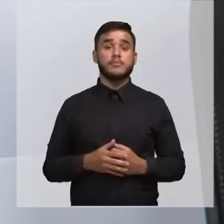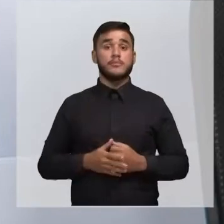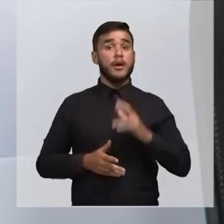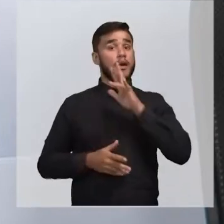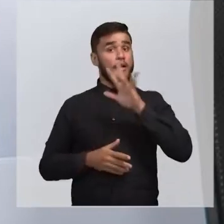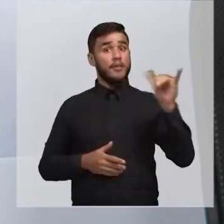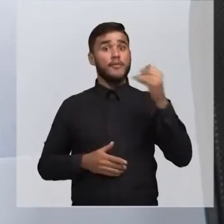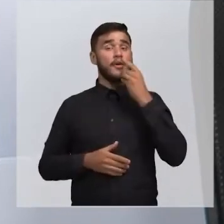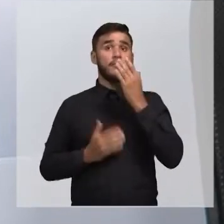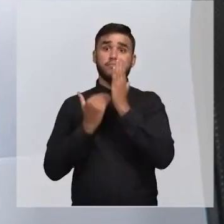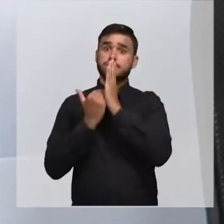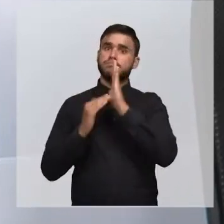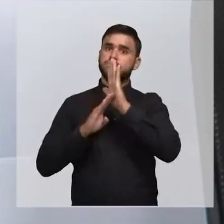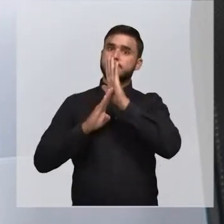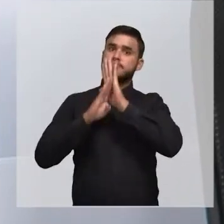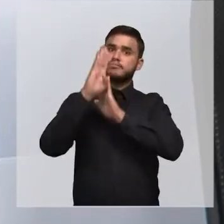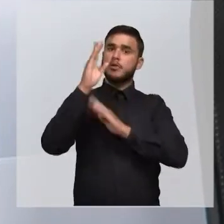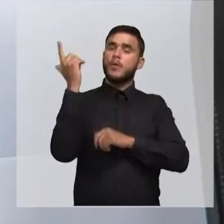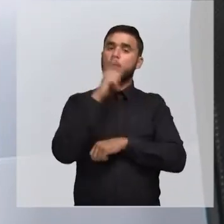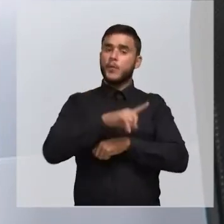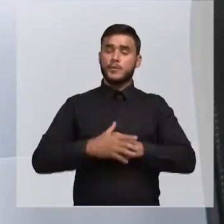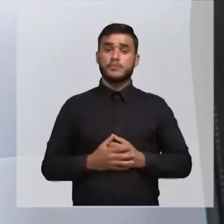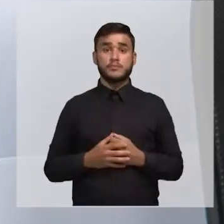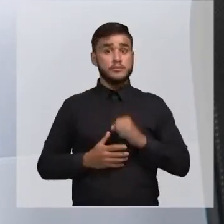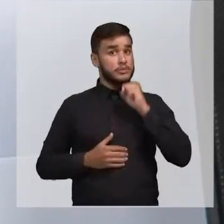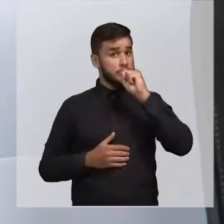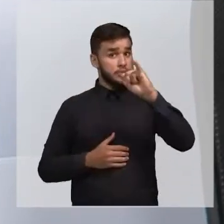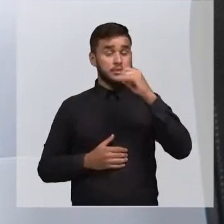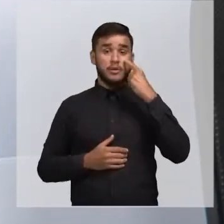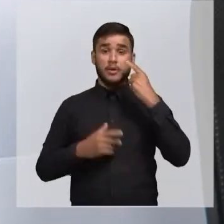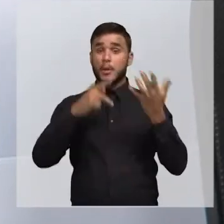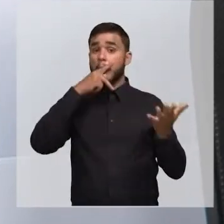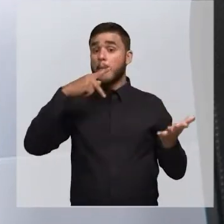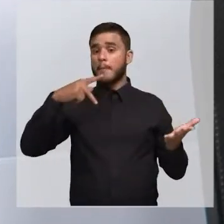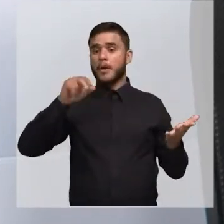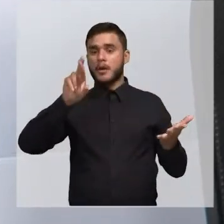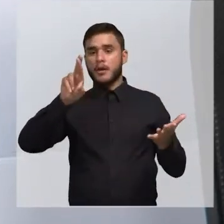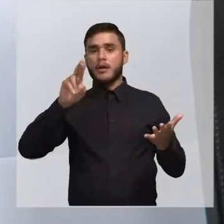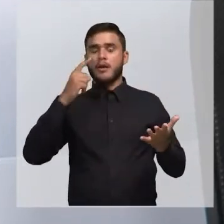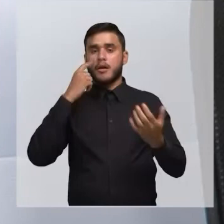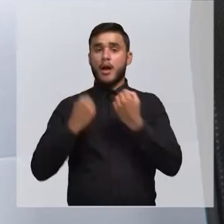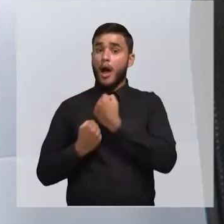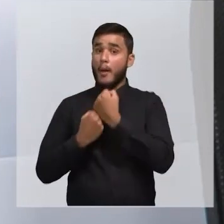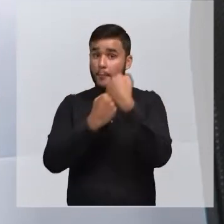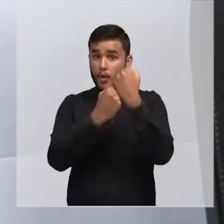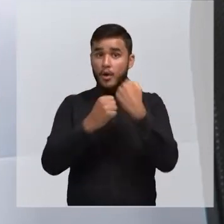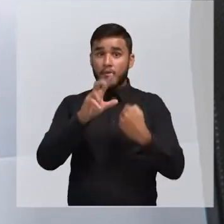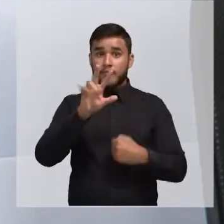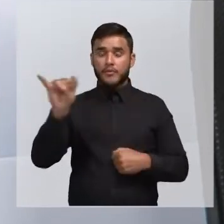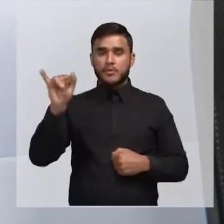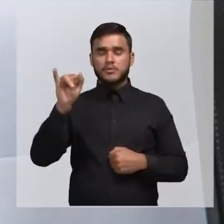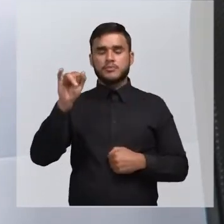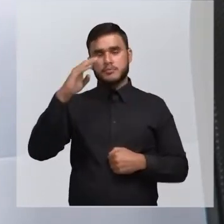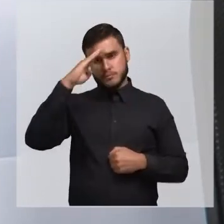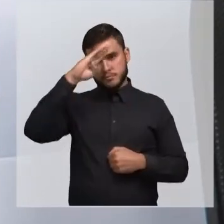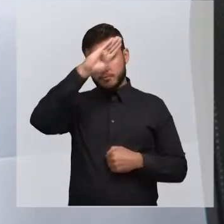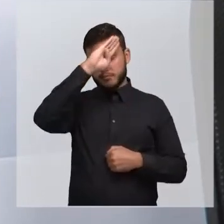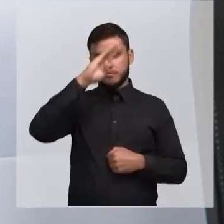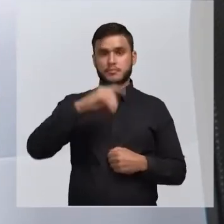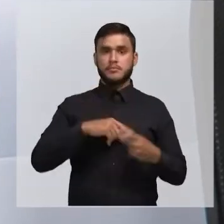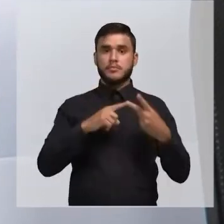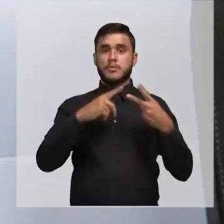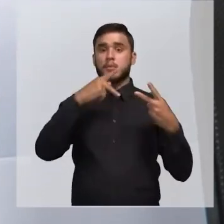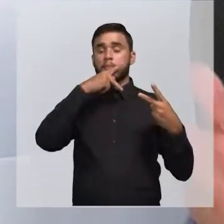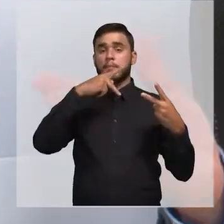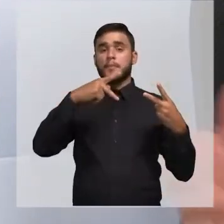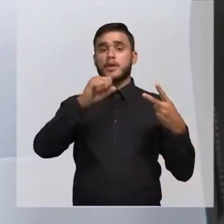mediano. A partir do momento em que ele notou que o PR viria para apoiá-lo, o PSL ia